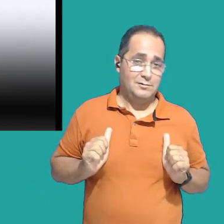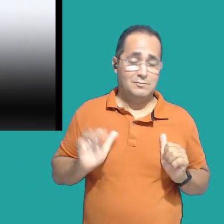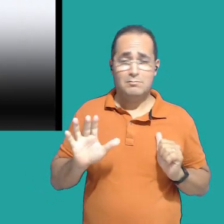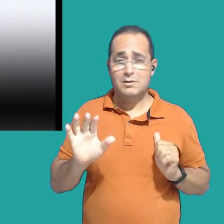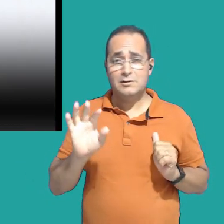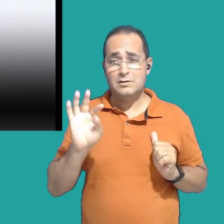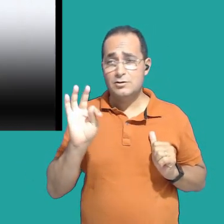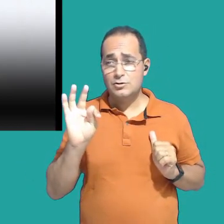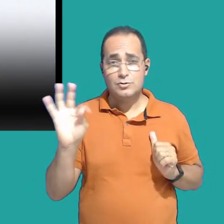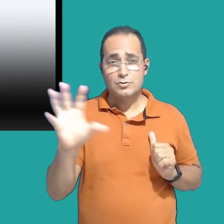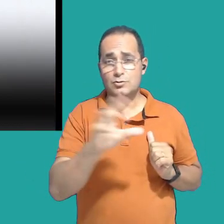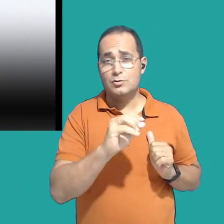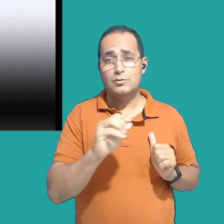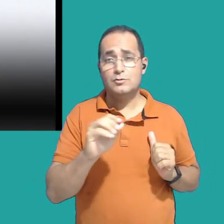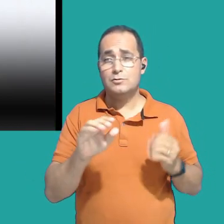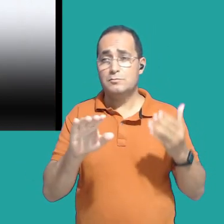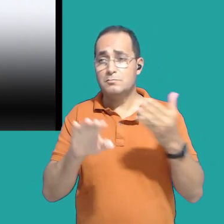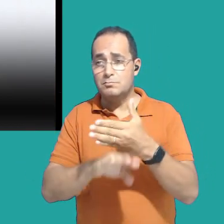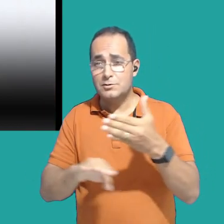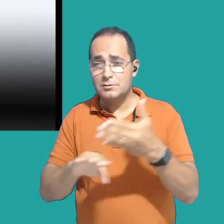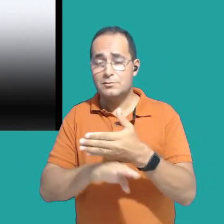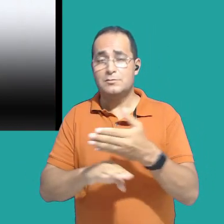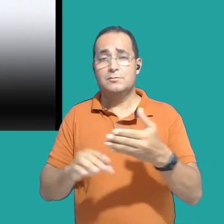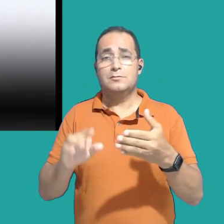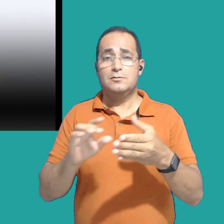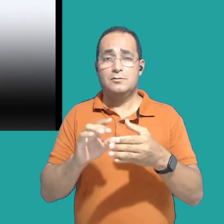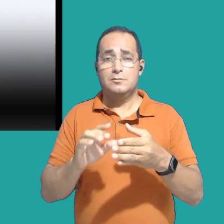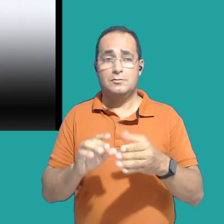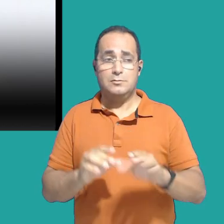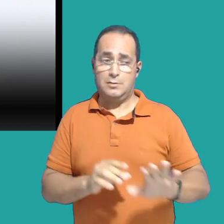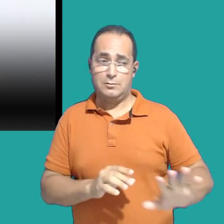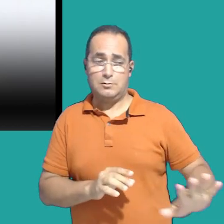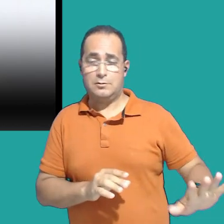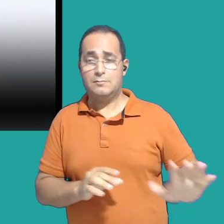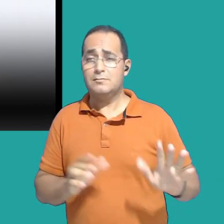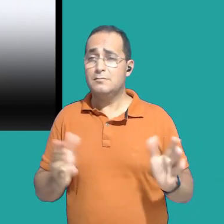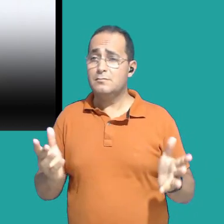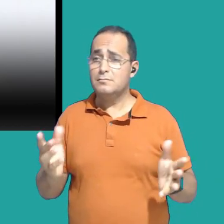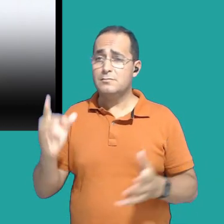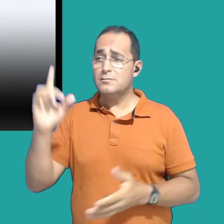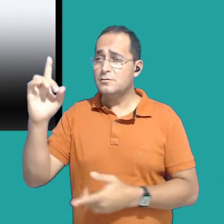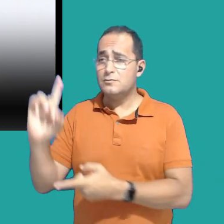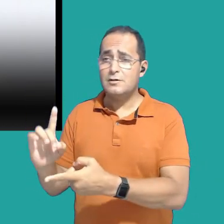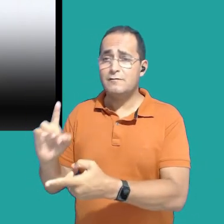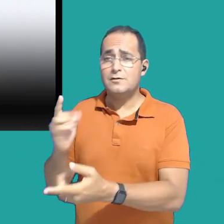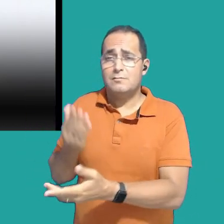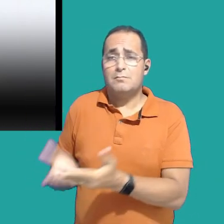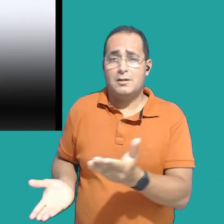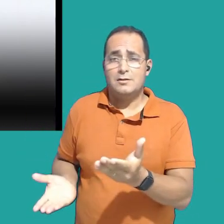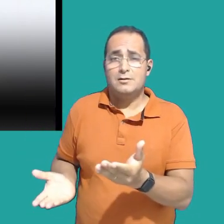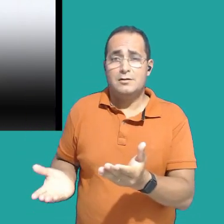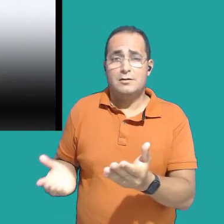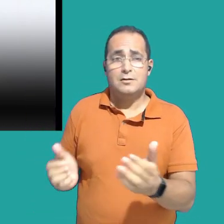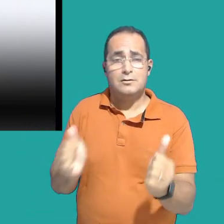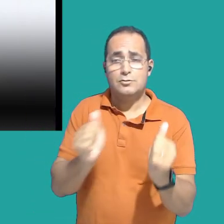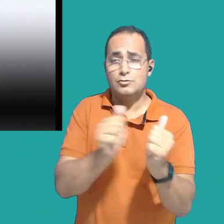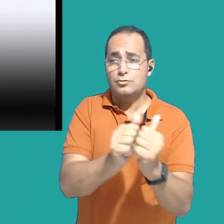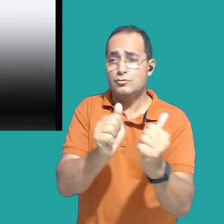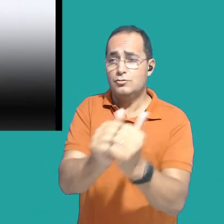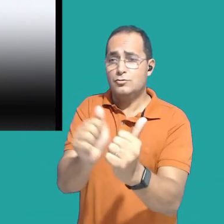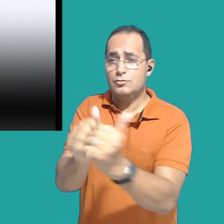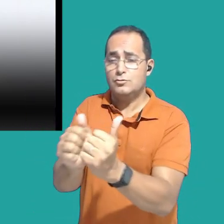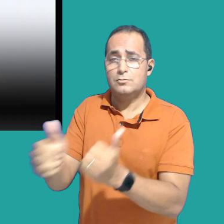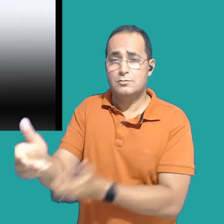próprios estudantes, eles são privados de participarem ali. A aham, própria pessoa com deficiência perde muita coisa, sabe? Coisa sim, assim